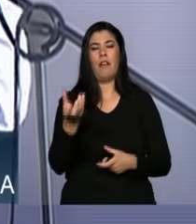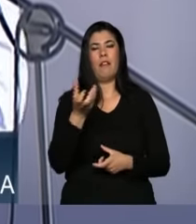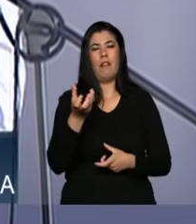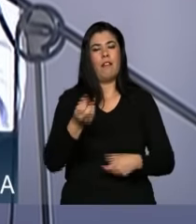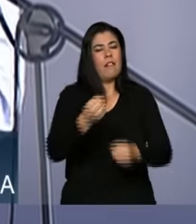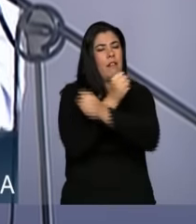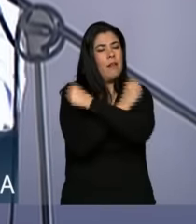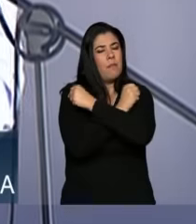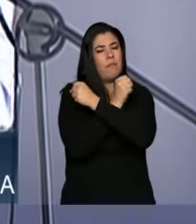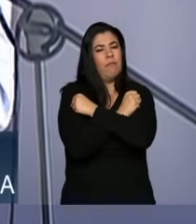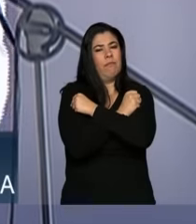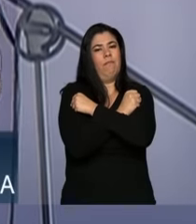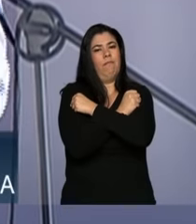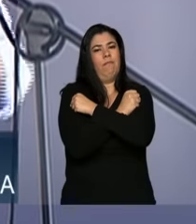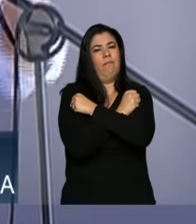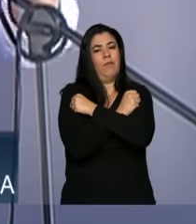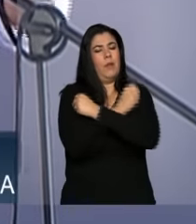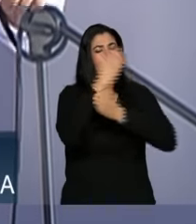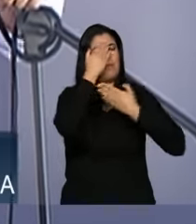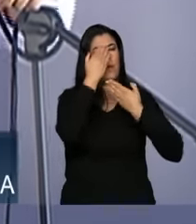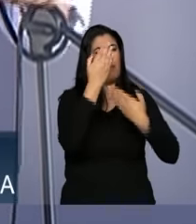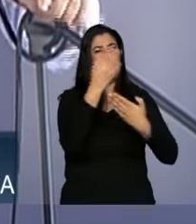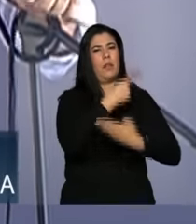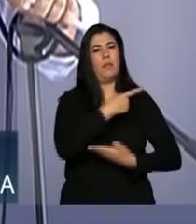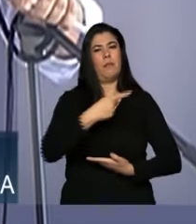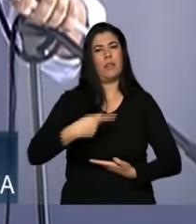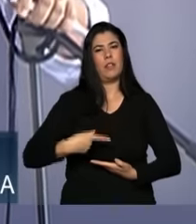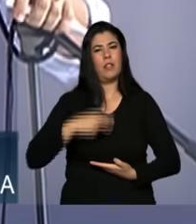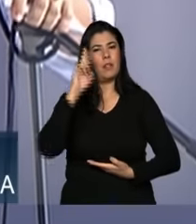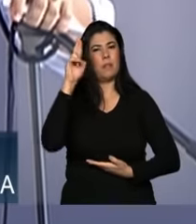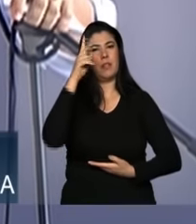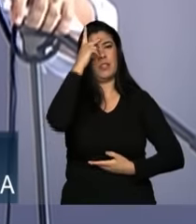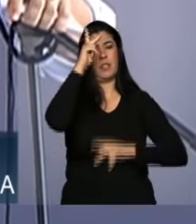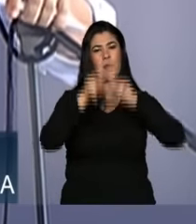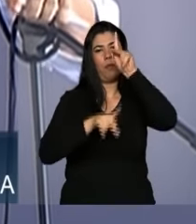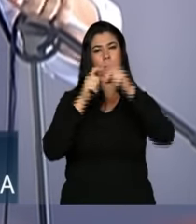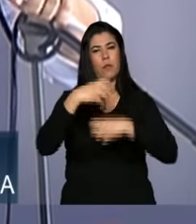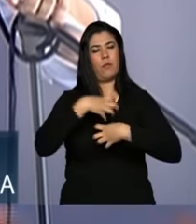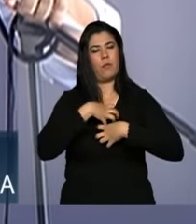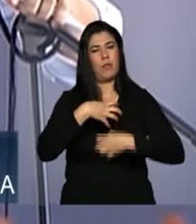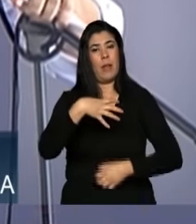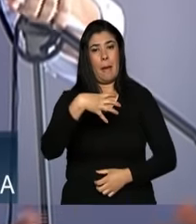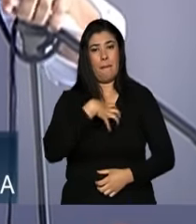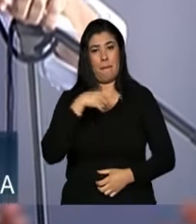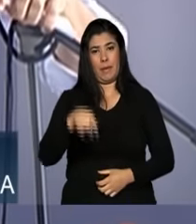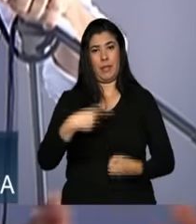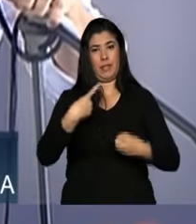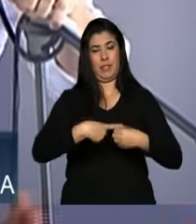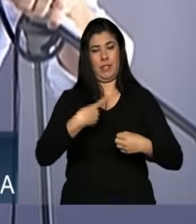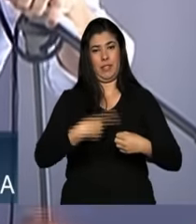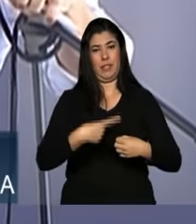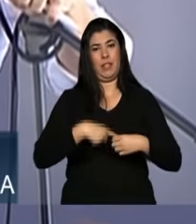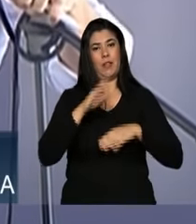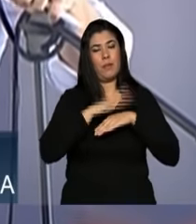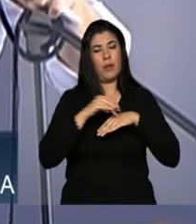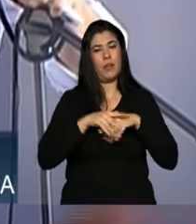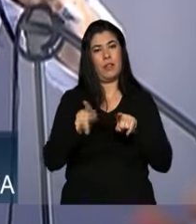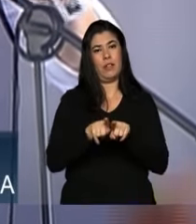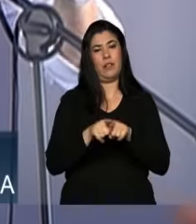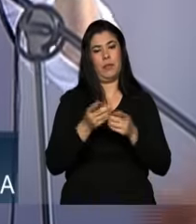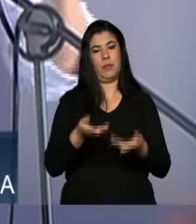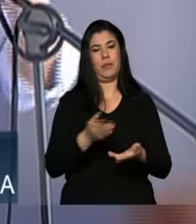grande abraço. Um muito obrigado do povo da Bahia pela sua atenção, pelo seu carinho.